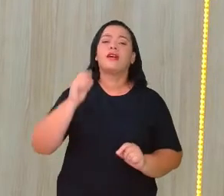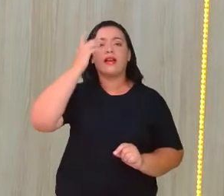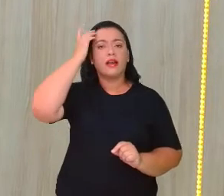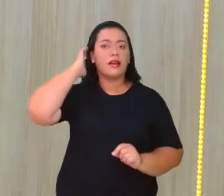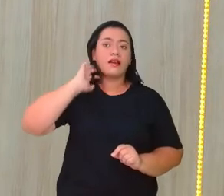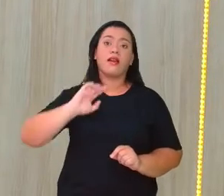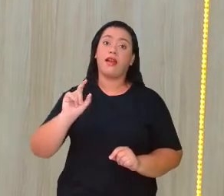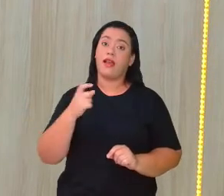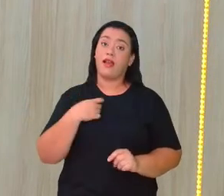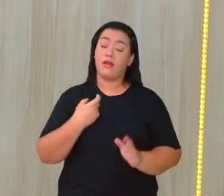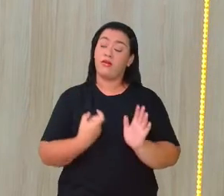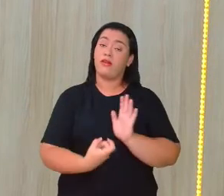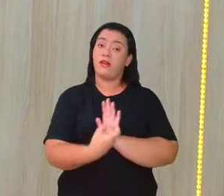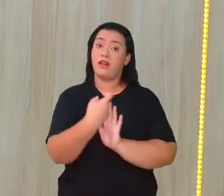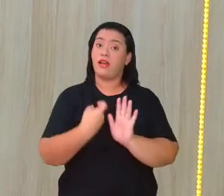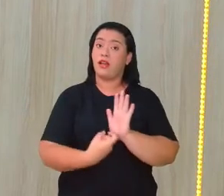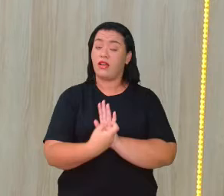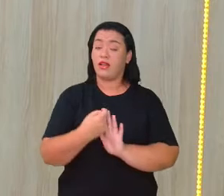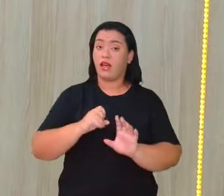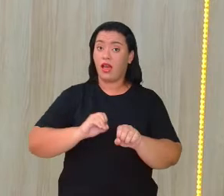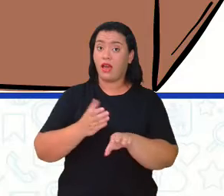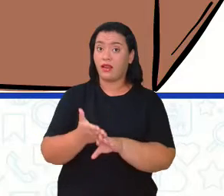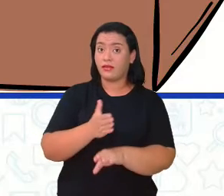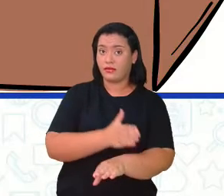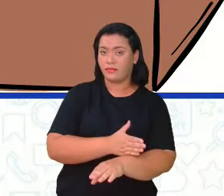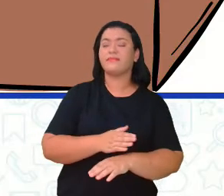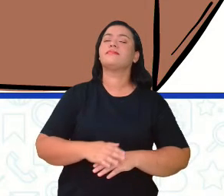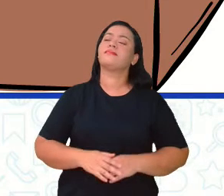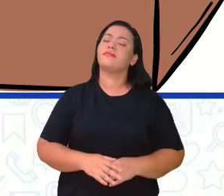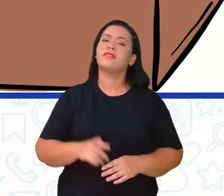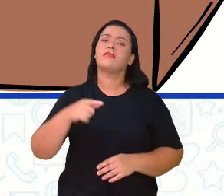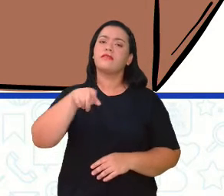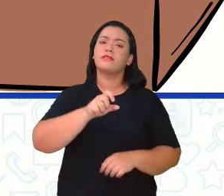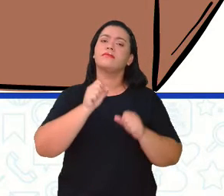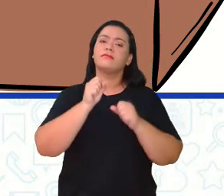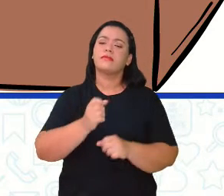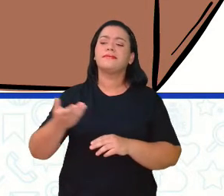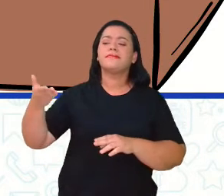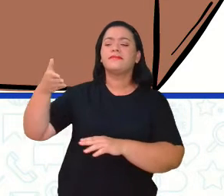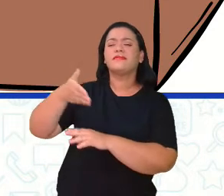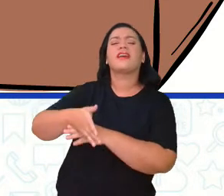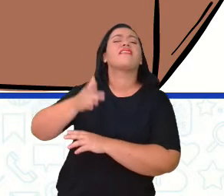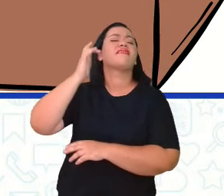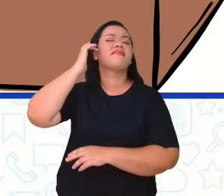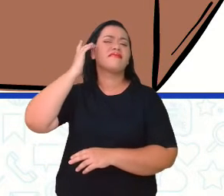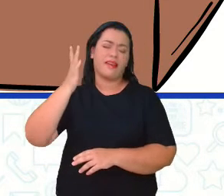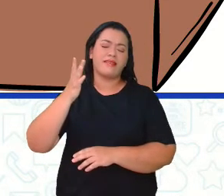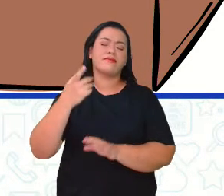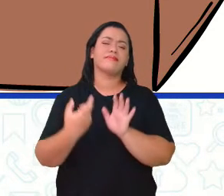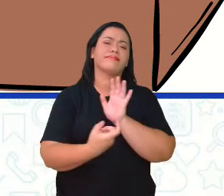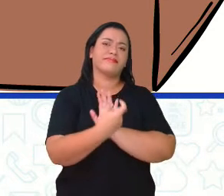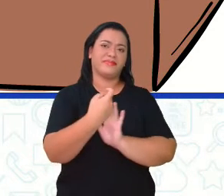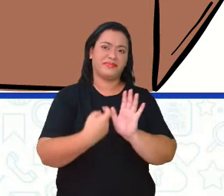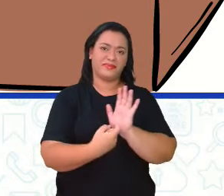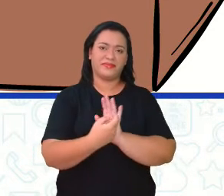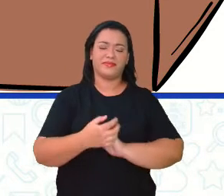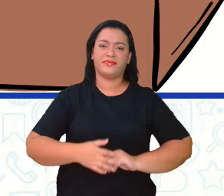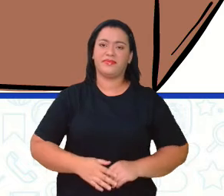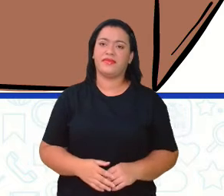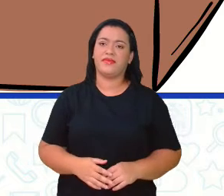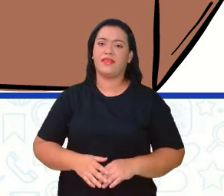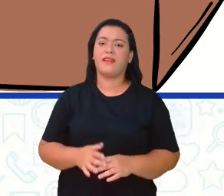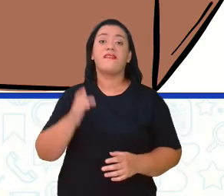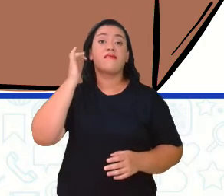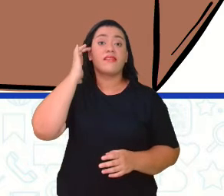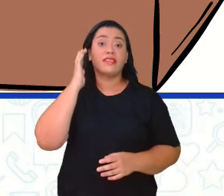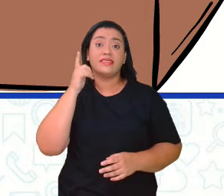o QR Code da aula anterior, para que vocês possam acessar aí de forma mais fácil. Então, meio que para